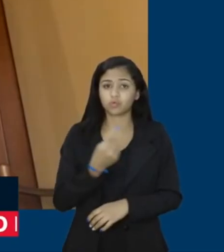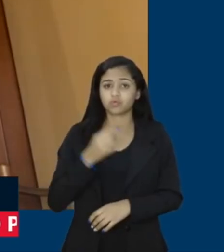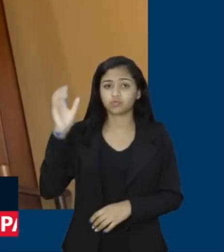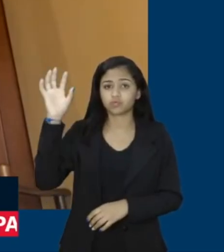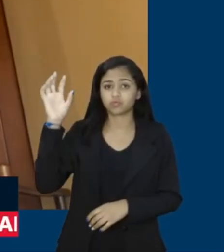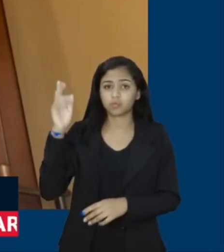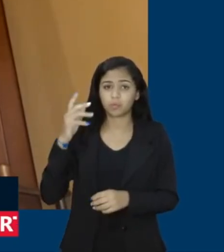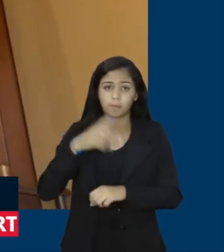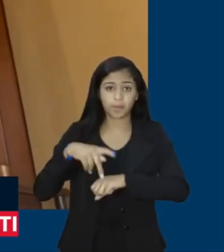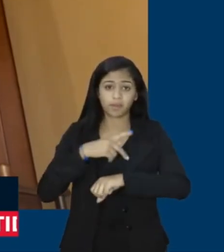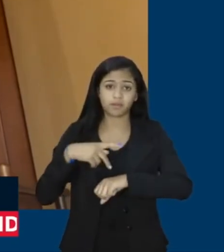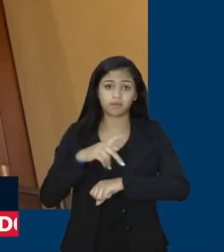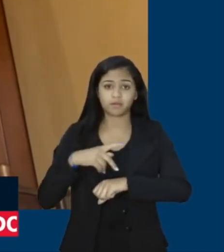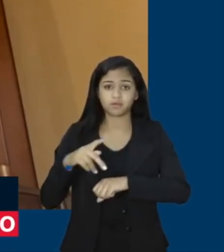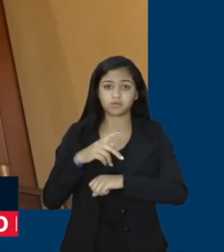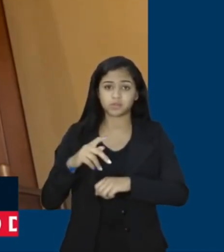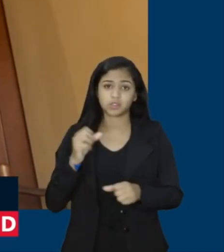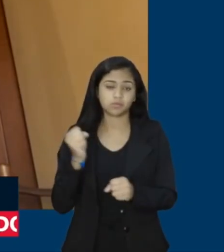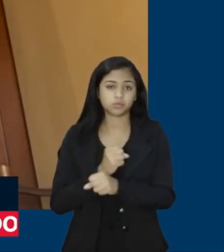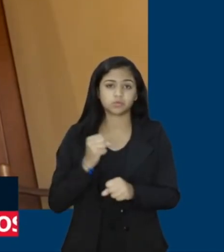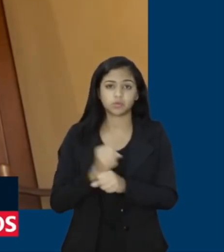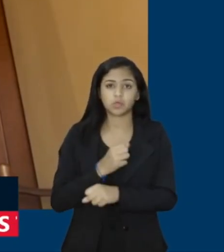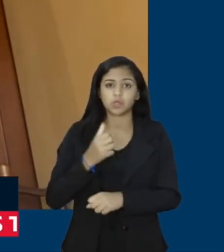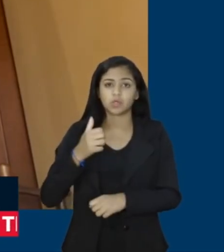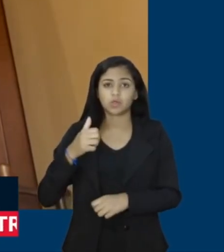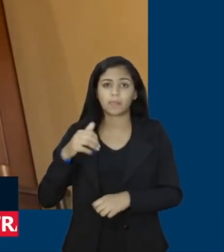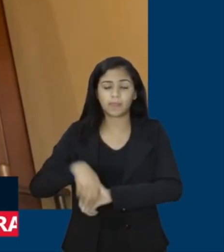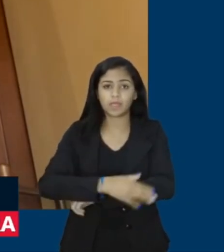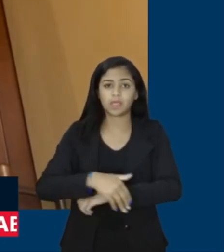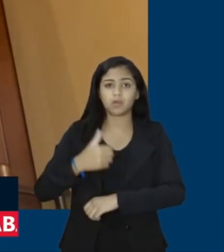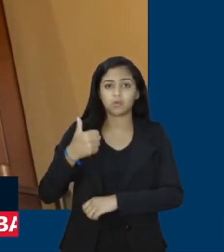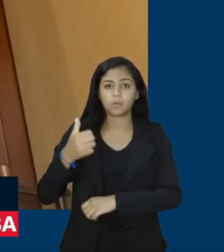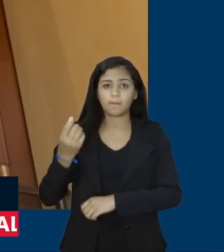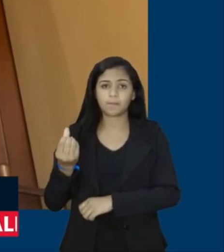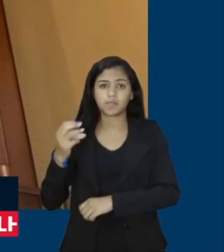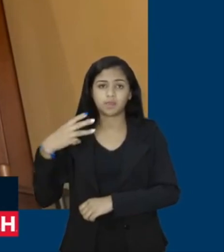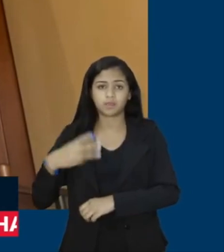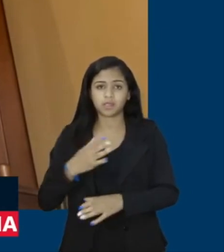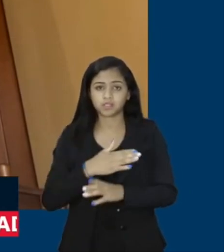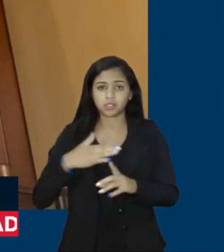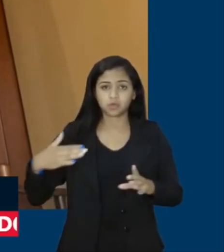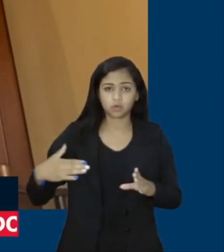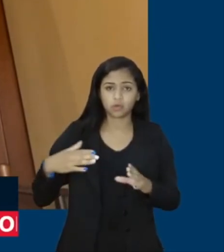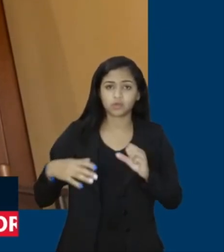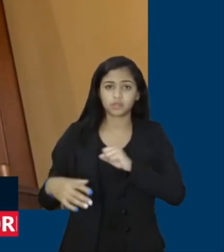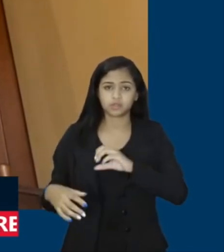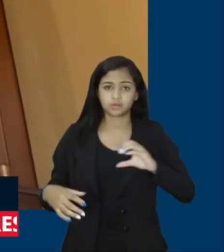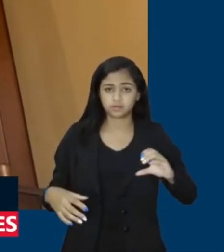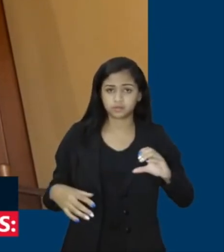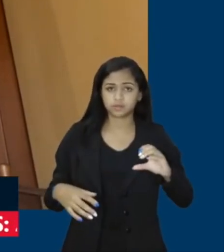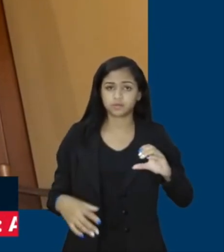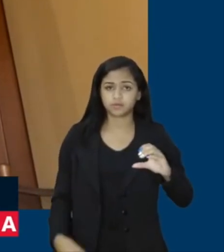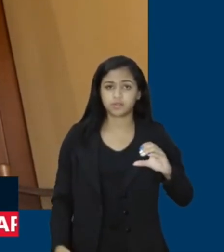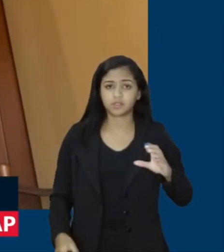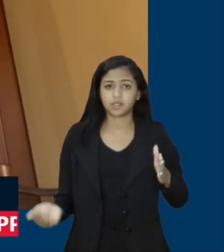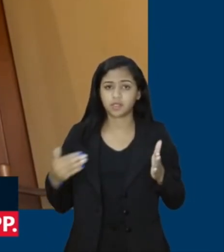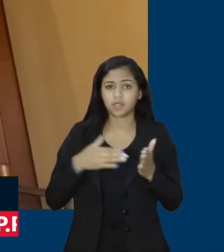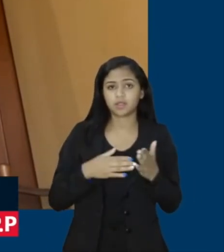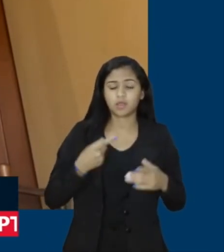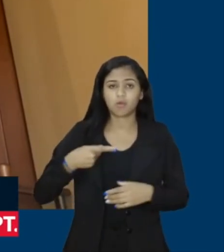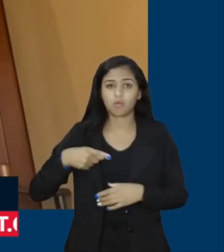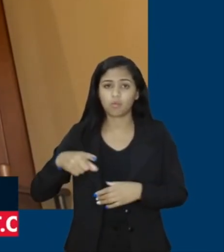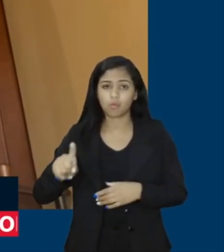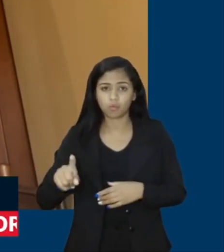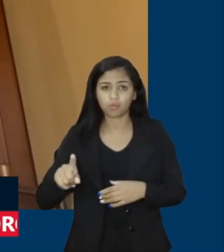um contorno e obras na BR-163, que é uma rodovia que corta de Santa Catarina até o outro lado